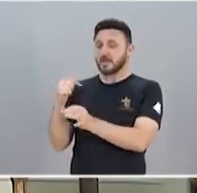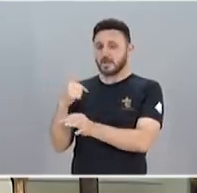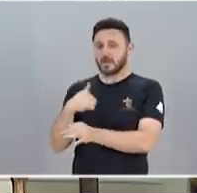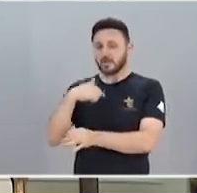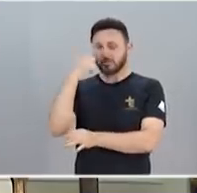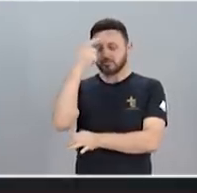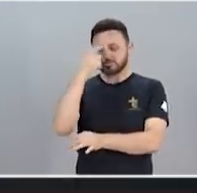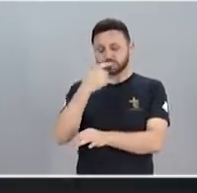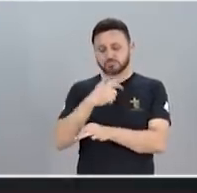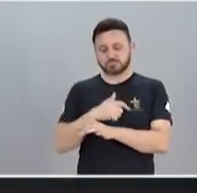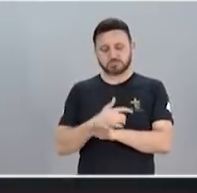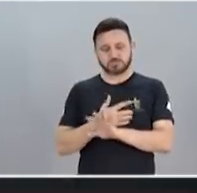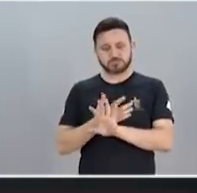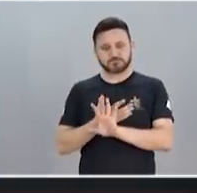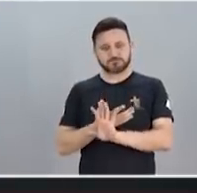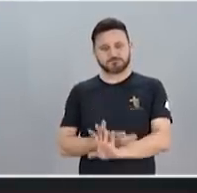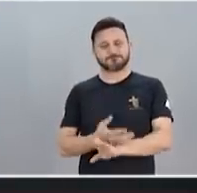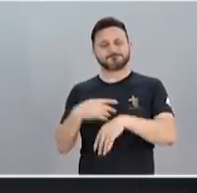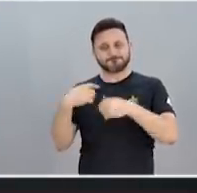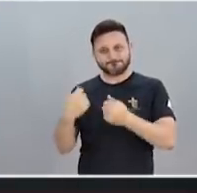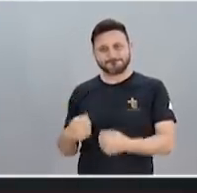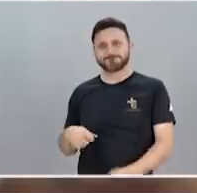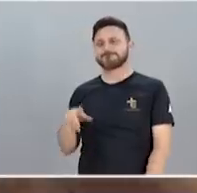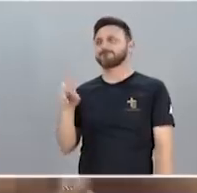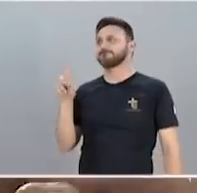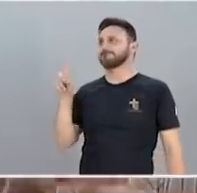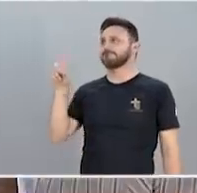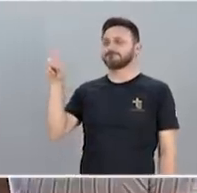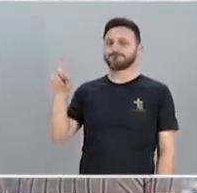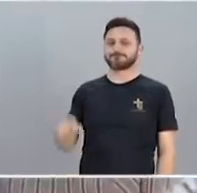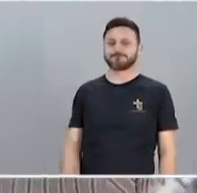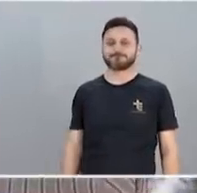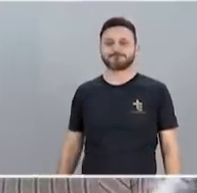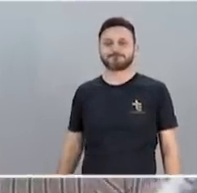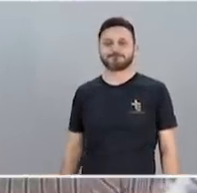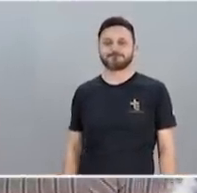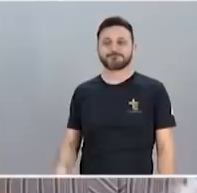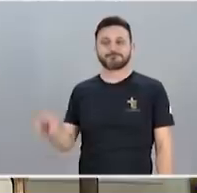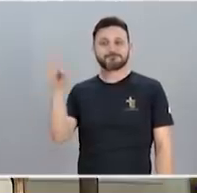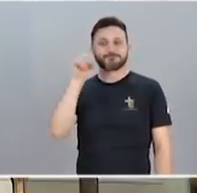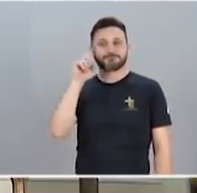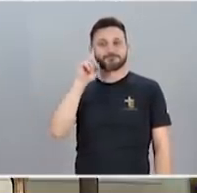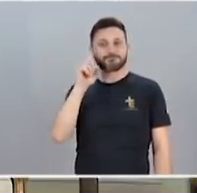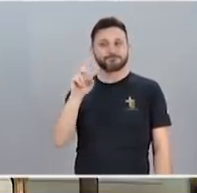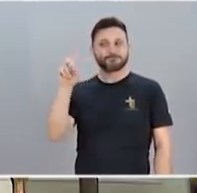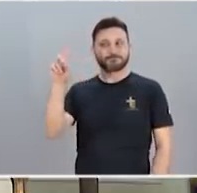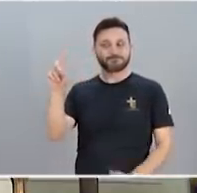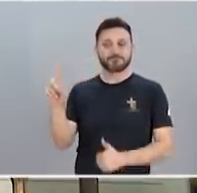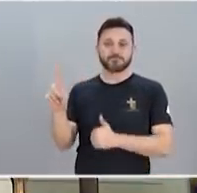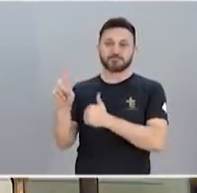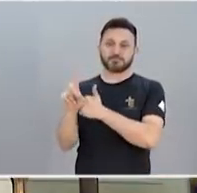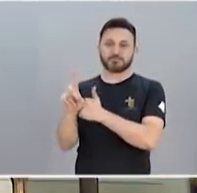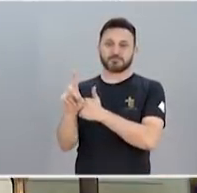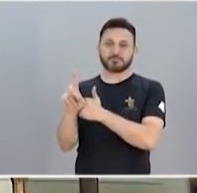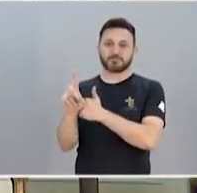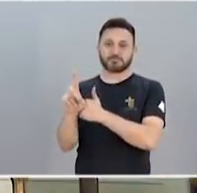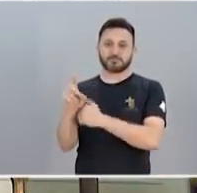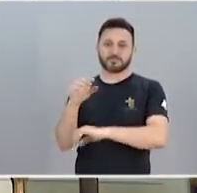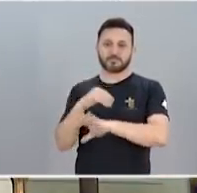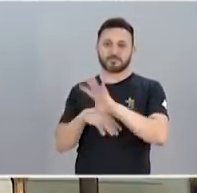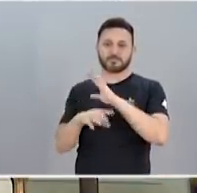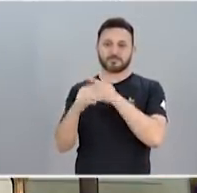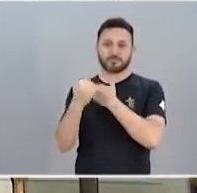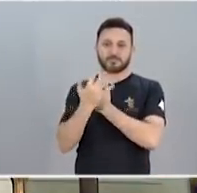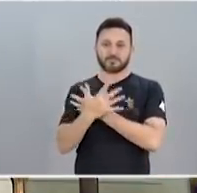sou, nada sou. Cada dia mais perto de Deus.